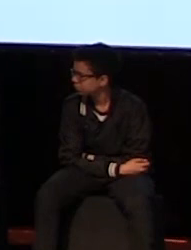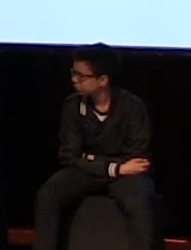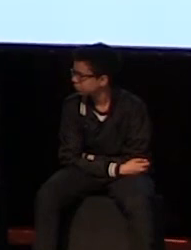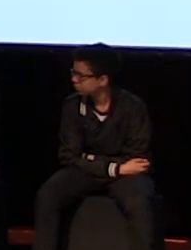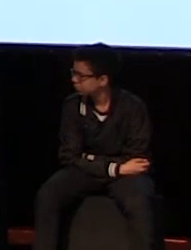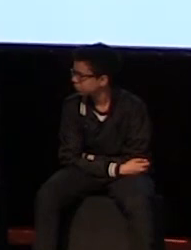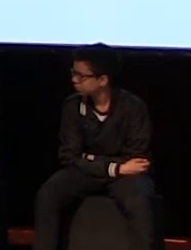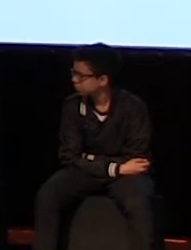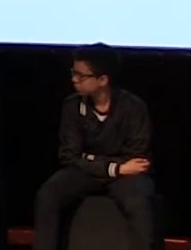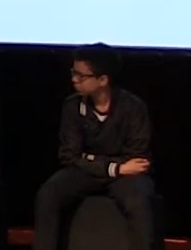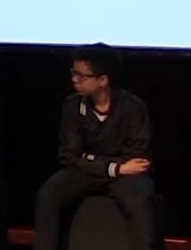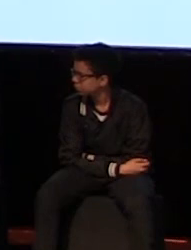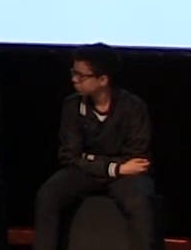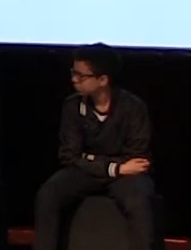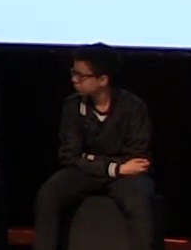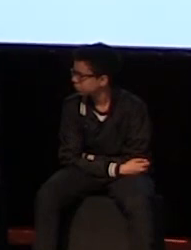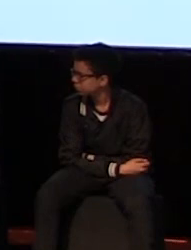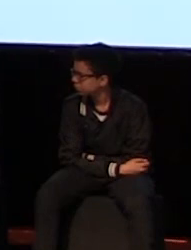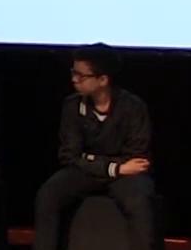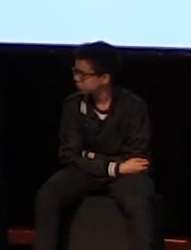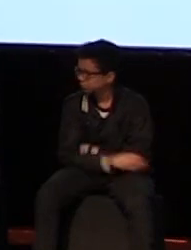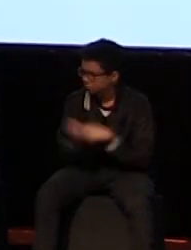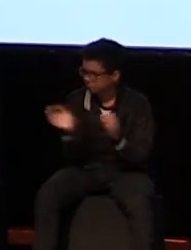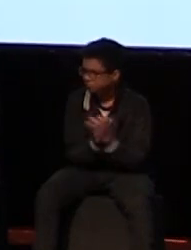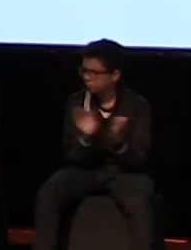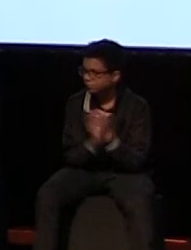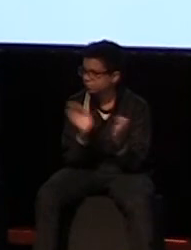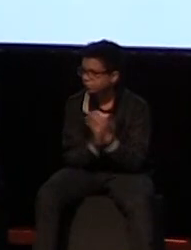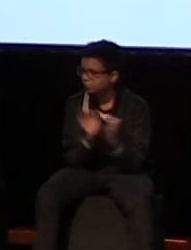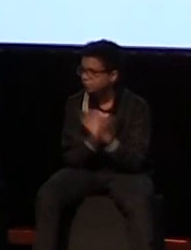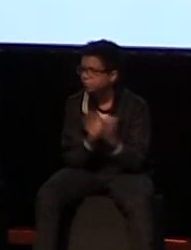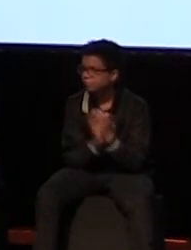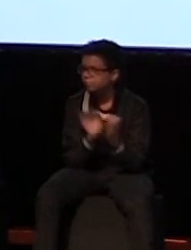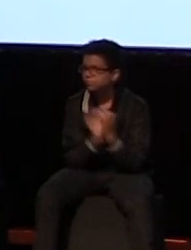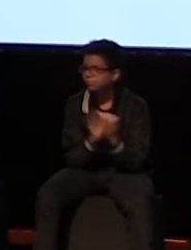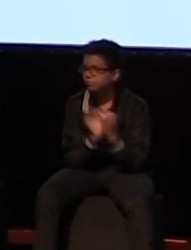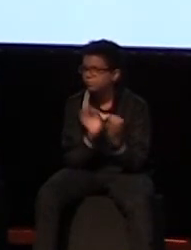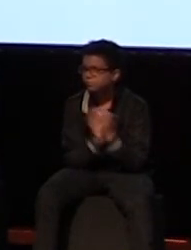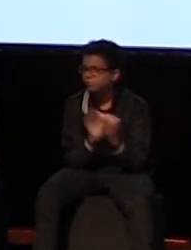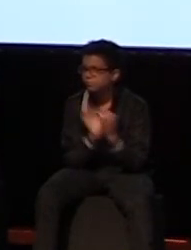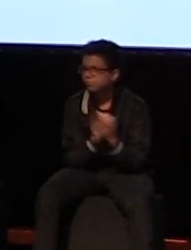humanos. Muito obrigada por essa oportunidade.